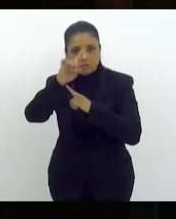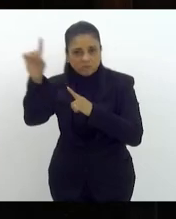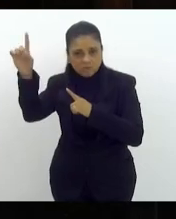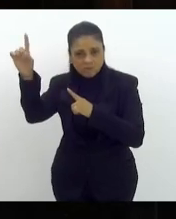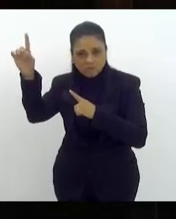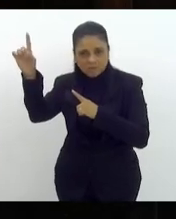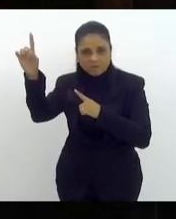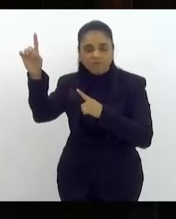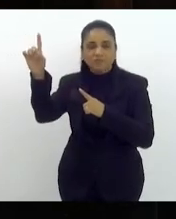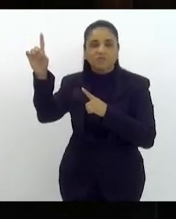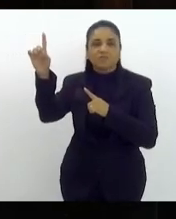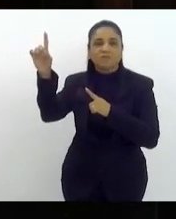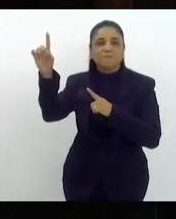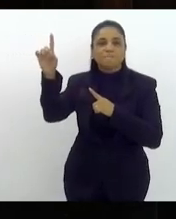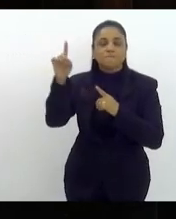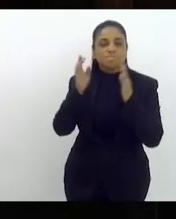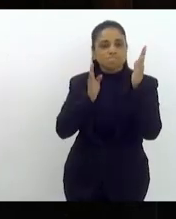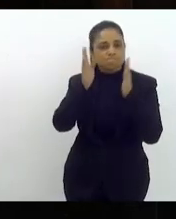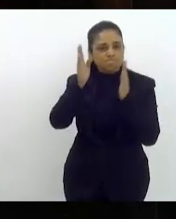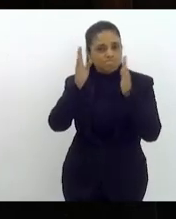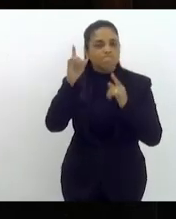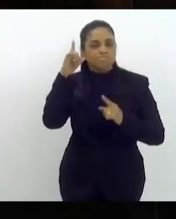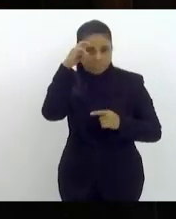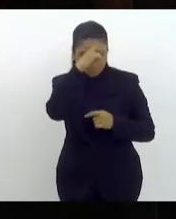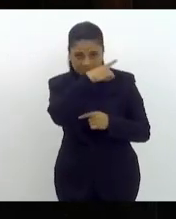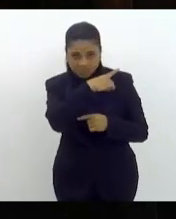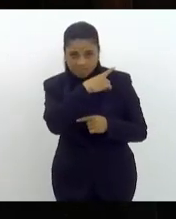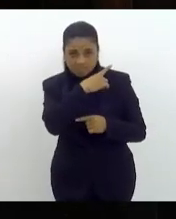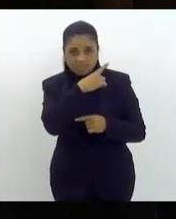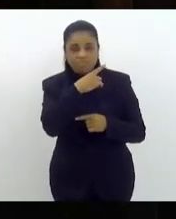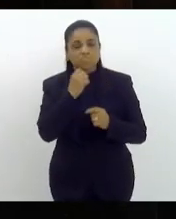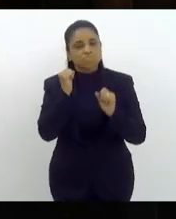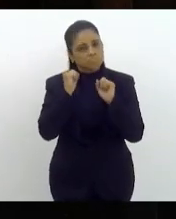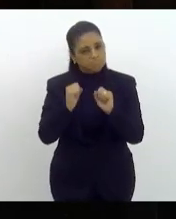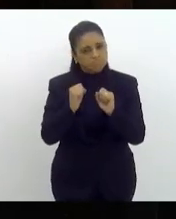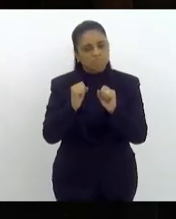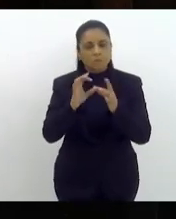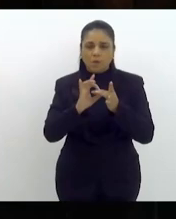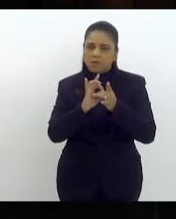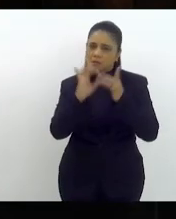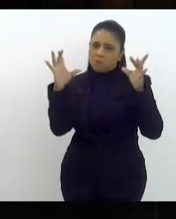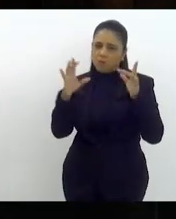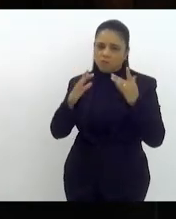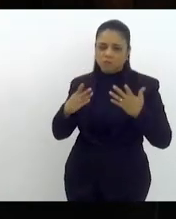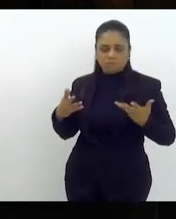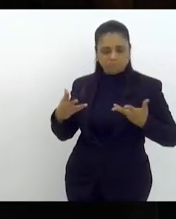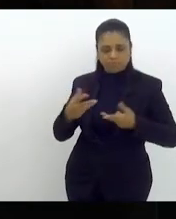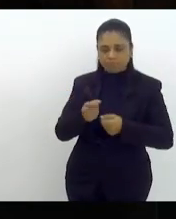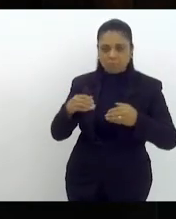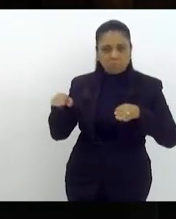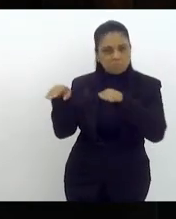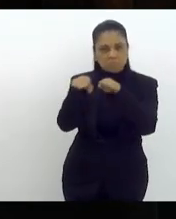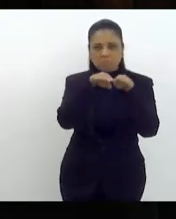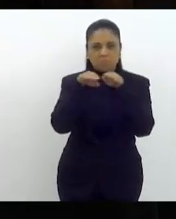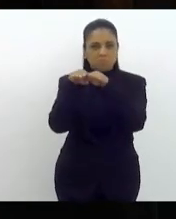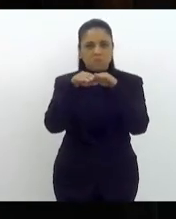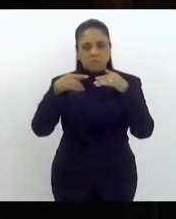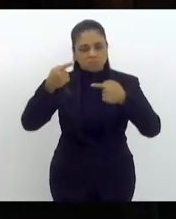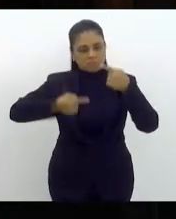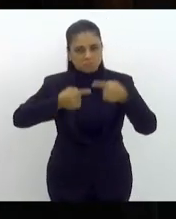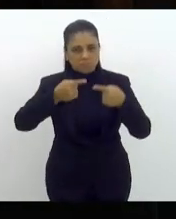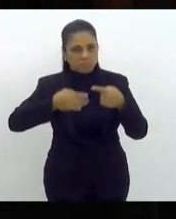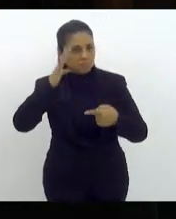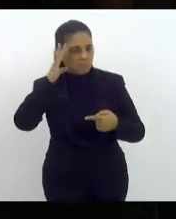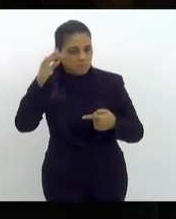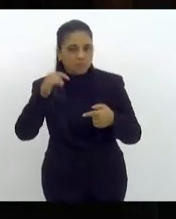a gente possa mesmo nesses tempos complicados que estamos vivendo que a gente possa ter uma democracia plena e que a discussão ideológica possa ver no plenário da